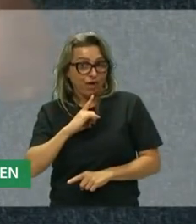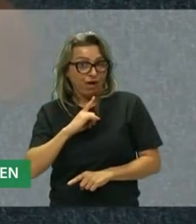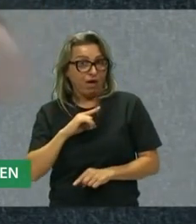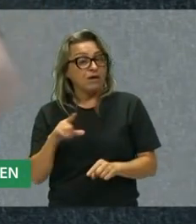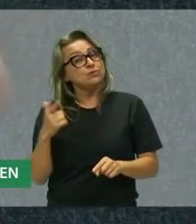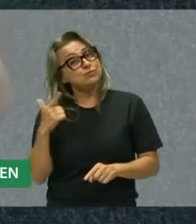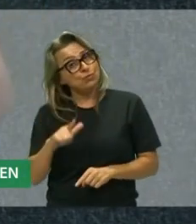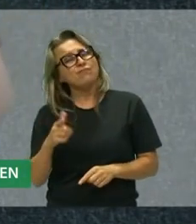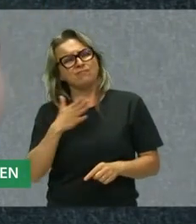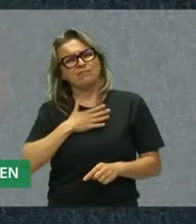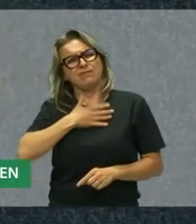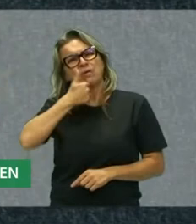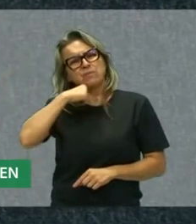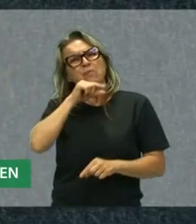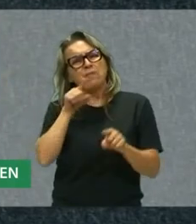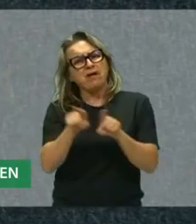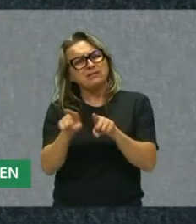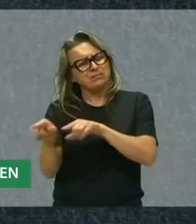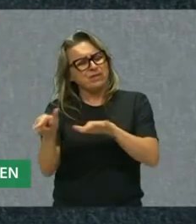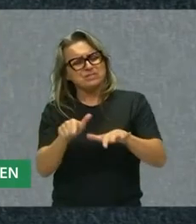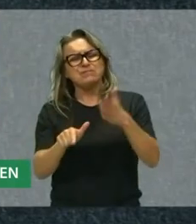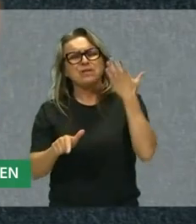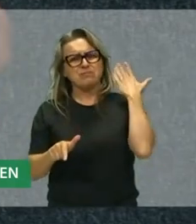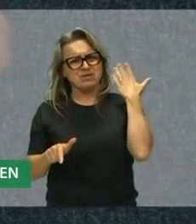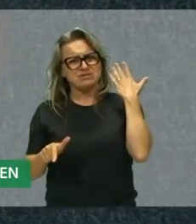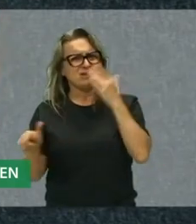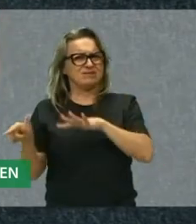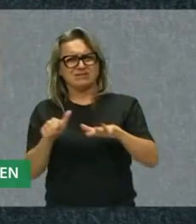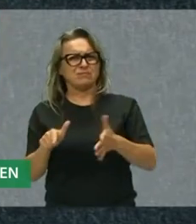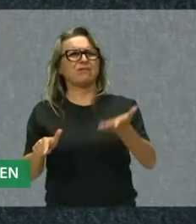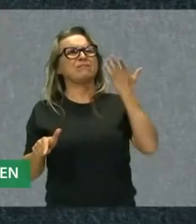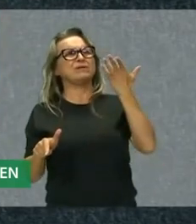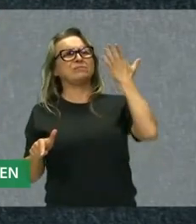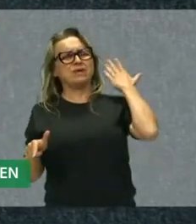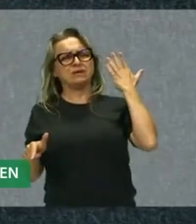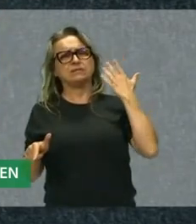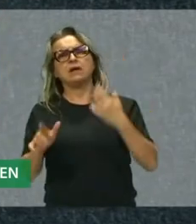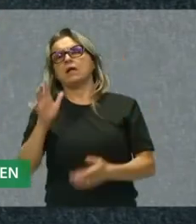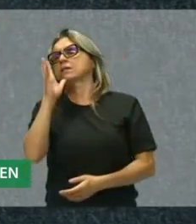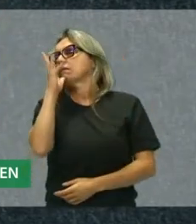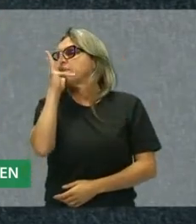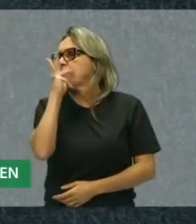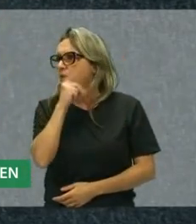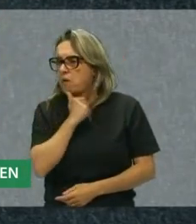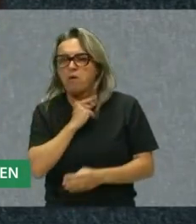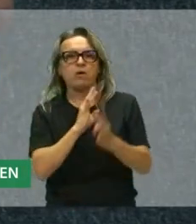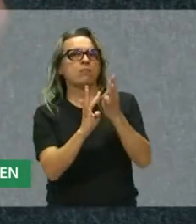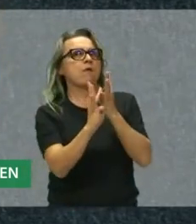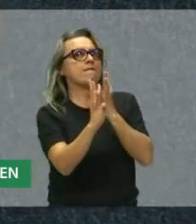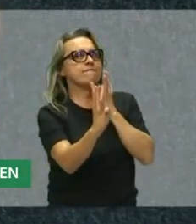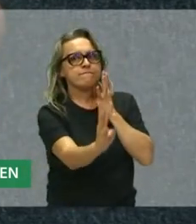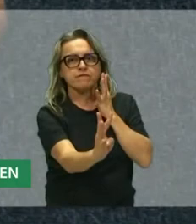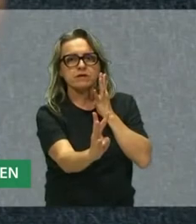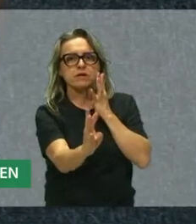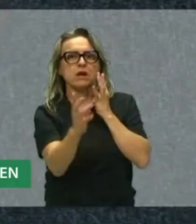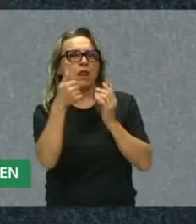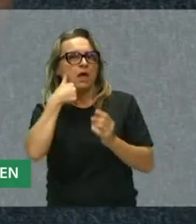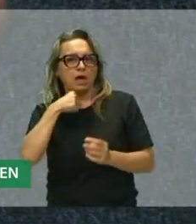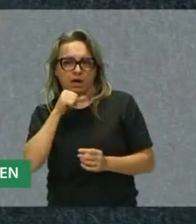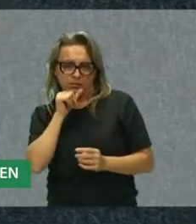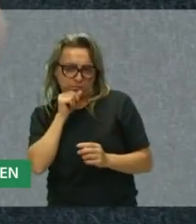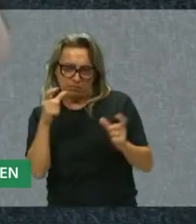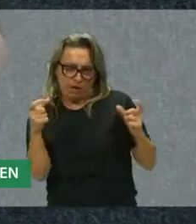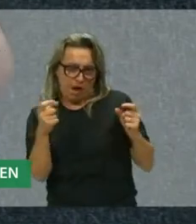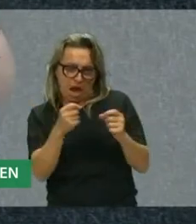passada do hospital, e foi aquela passada retrasada do hospital, e é uma demora, é uma fila, ela está com câncer, teve que fazer a